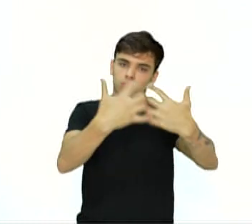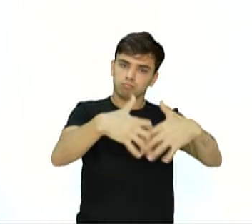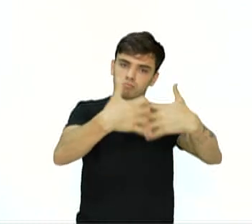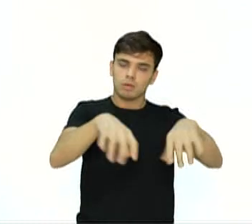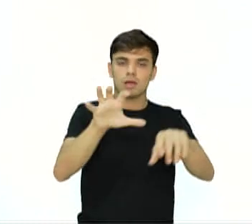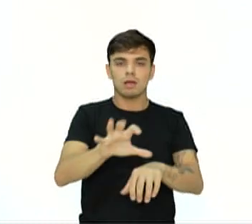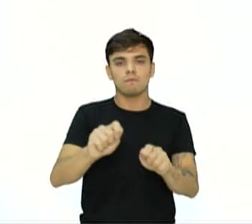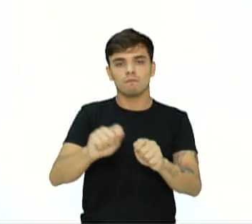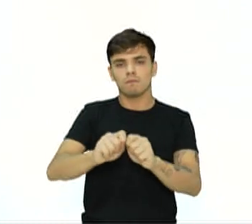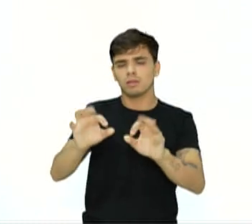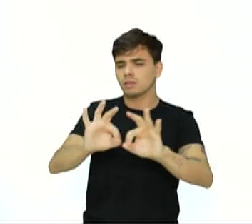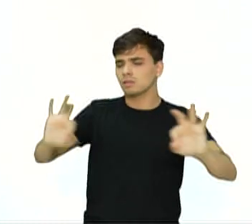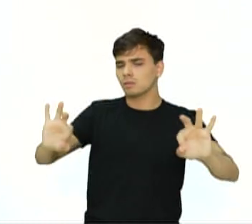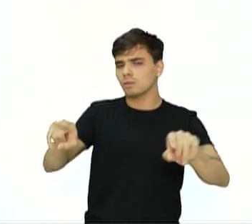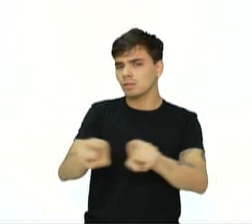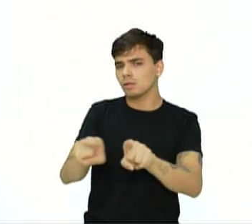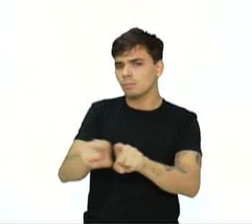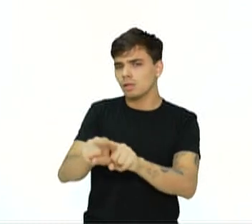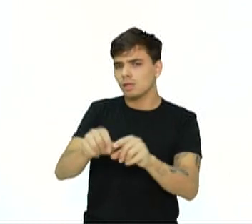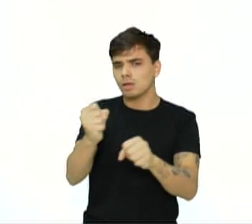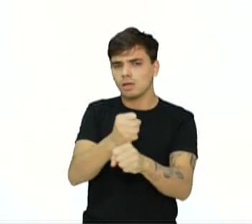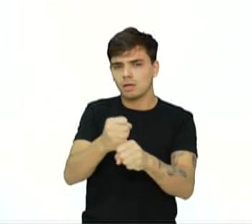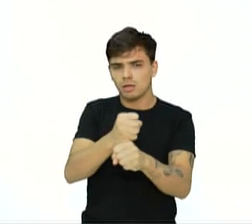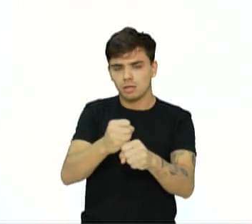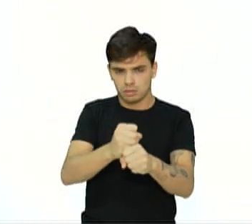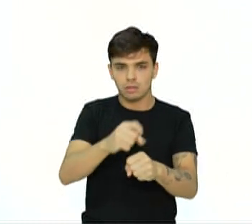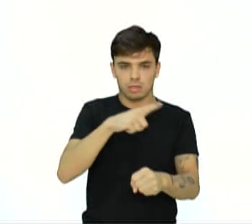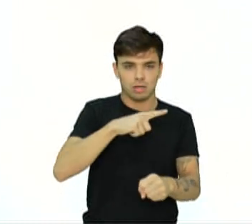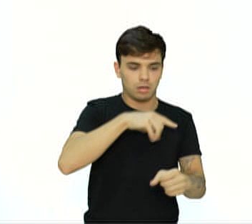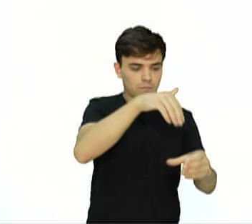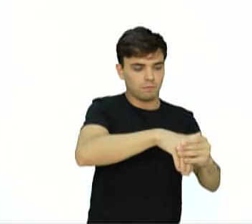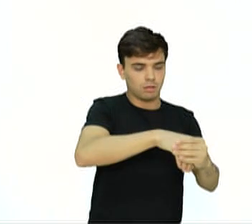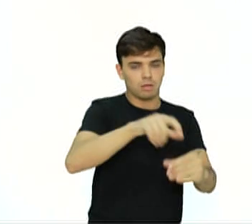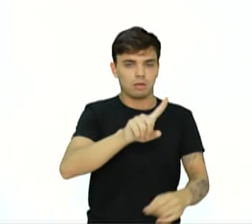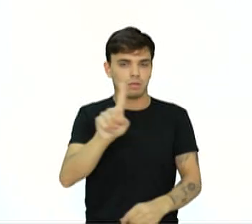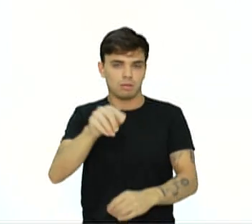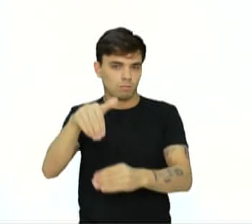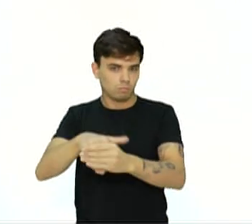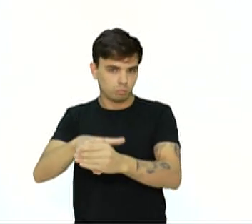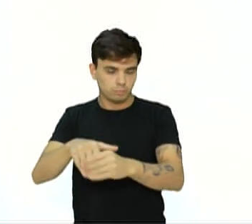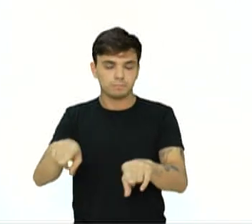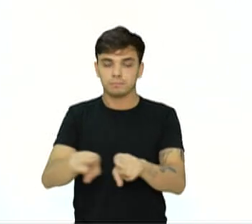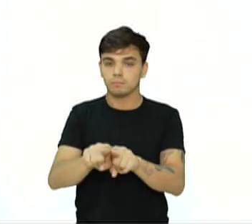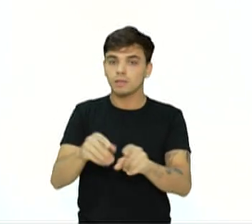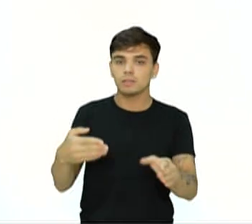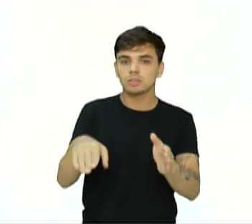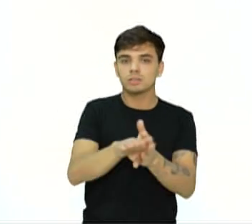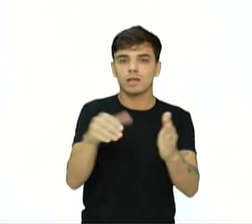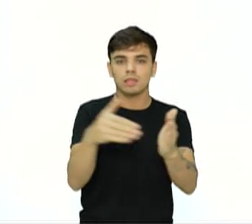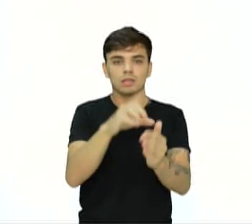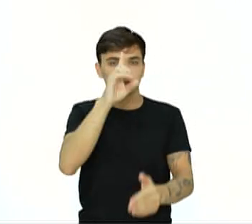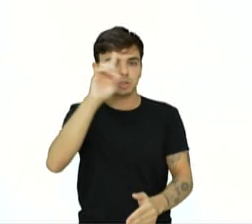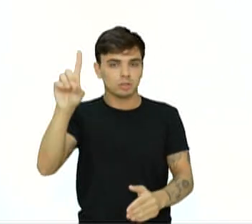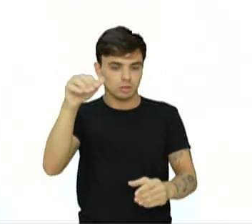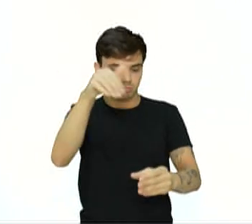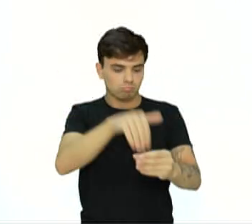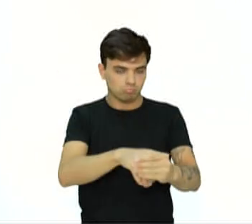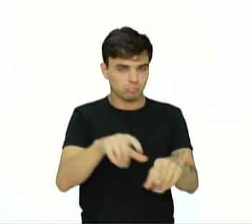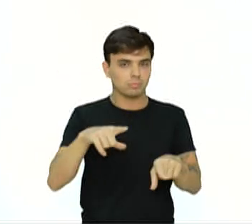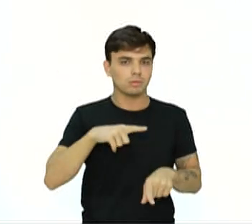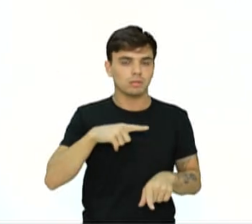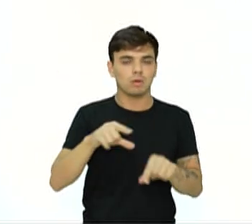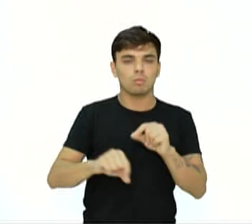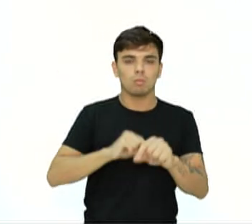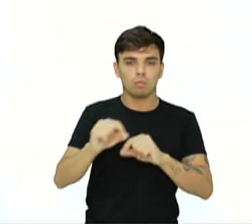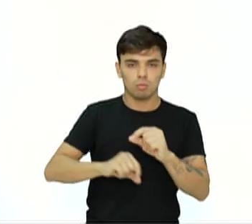feito de forma cíclica, né, em anos eleitorais e não eleitorais, para que quando a gente chegue na eleição, consiga, né, ter